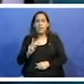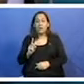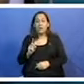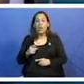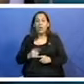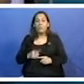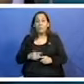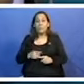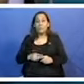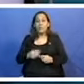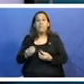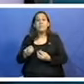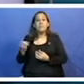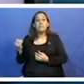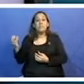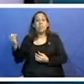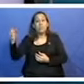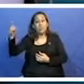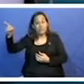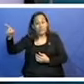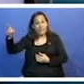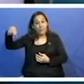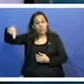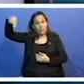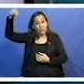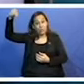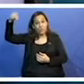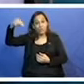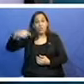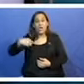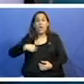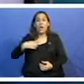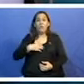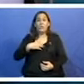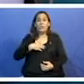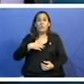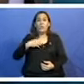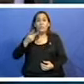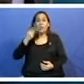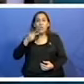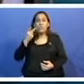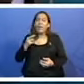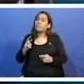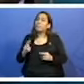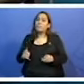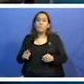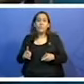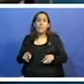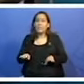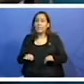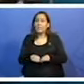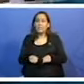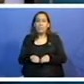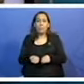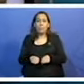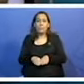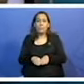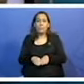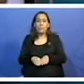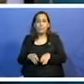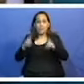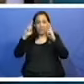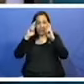um dia eu for para lá, eles também vão achar estranho o jeito que eu falo, né? Então, respeitar as diferenças.